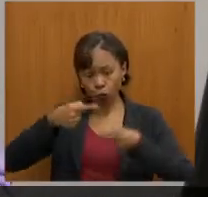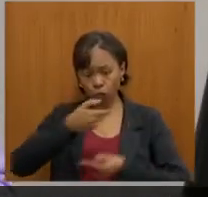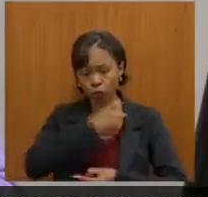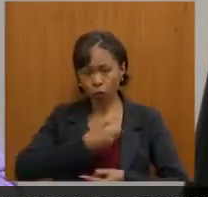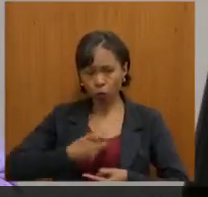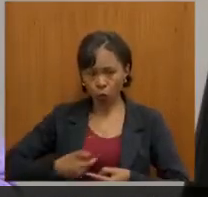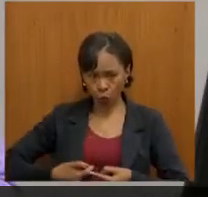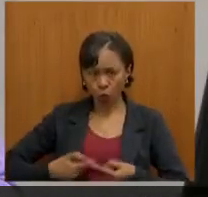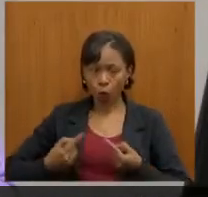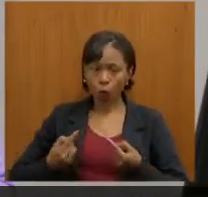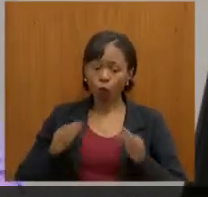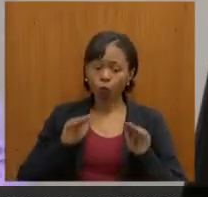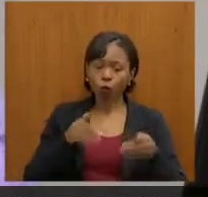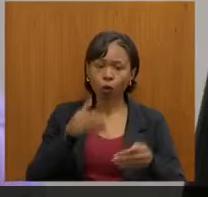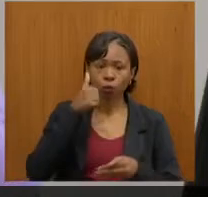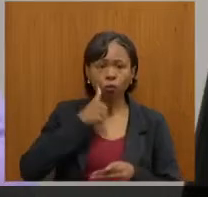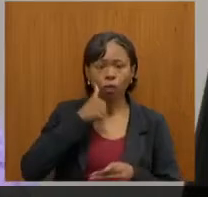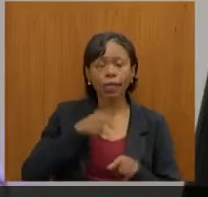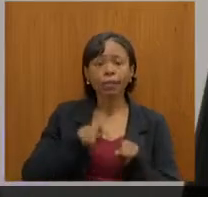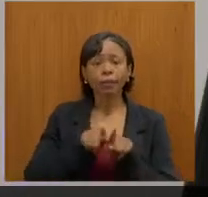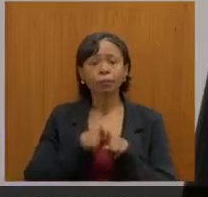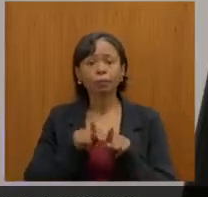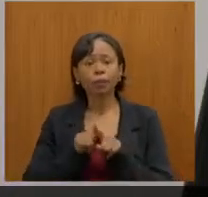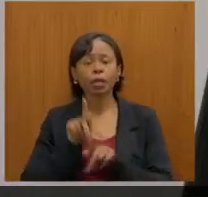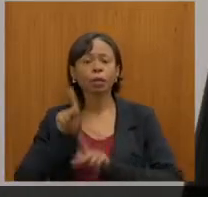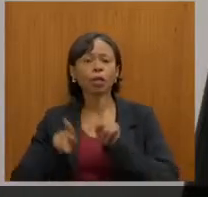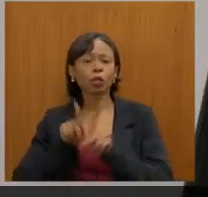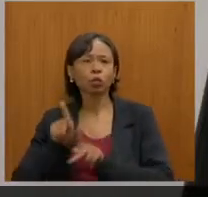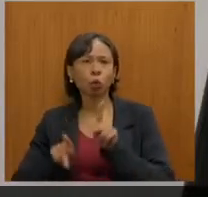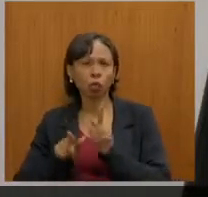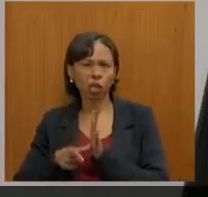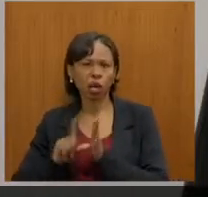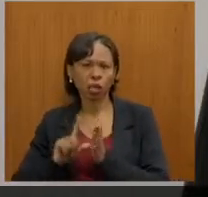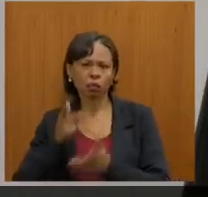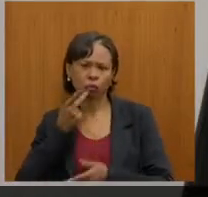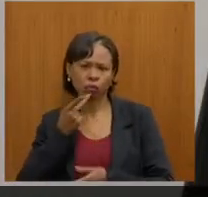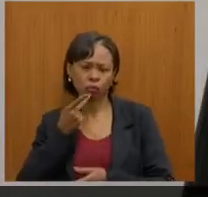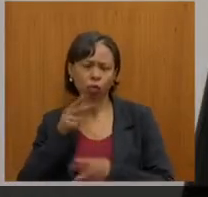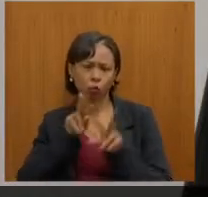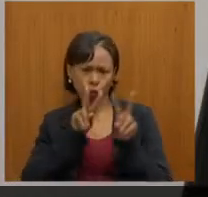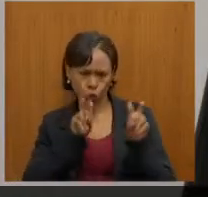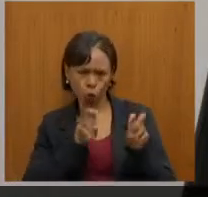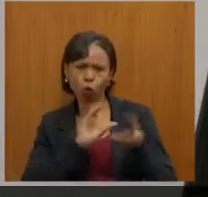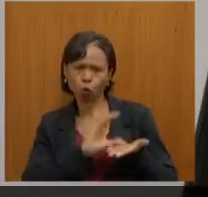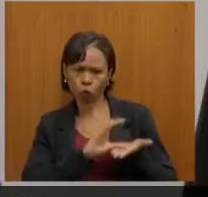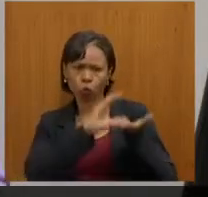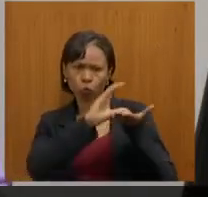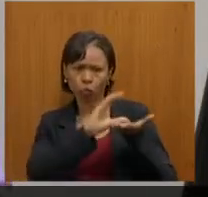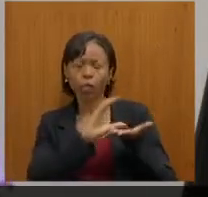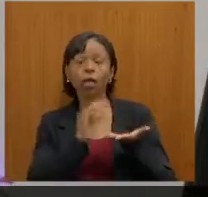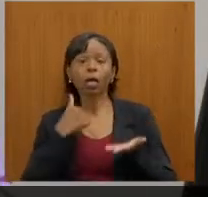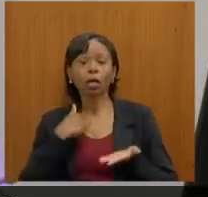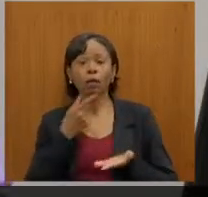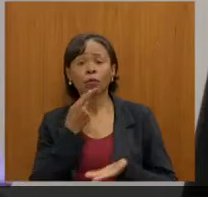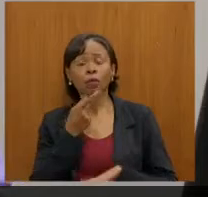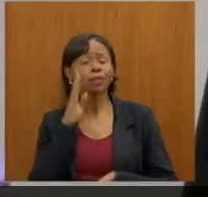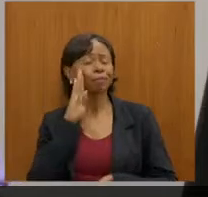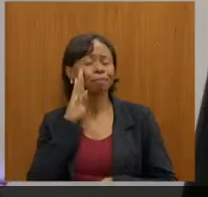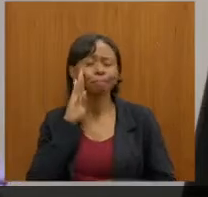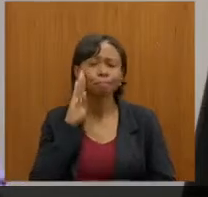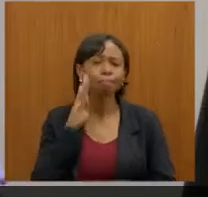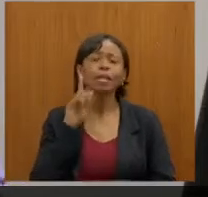outras pessoas que fizeram fala que fizeram menção aos conselhos e eu quero destacar a